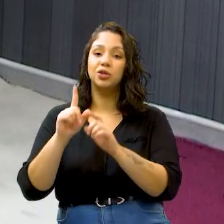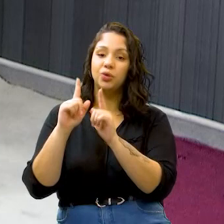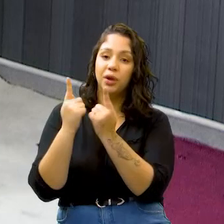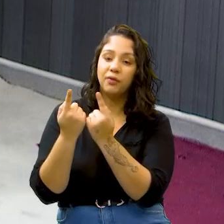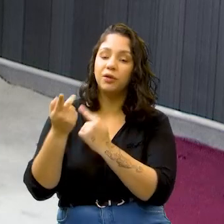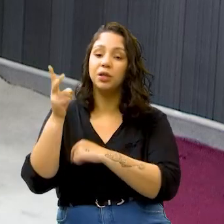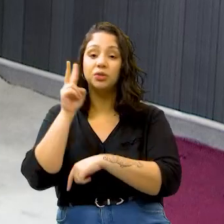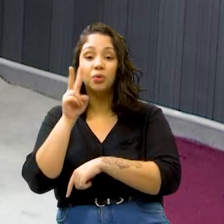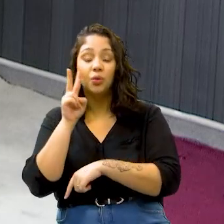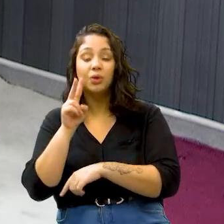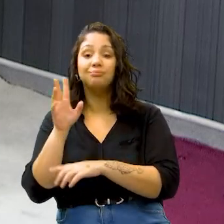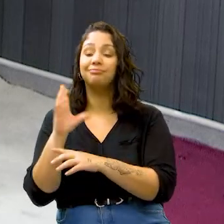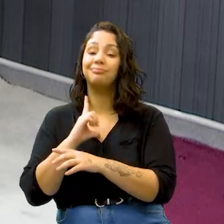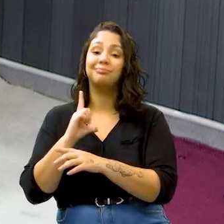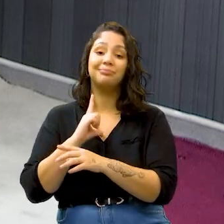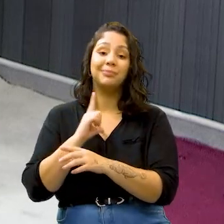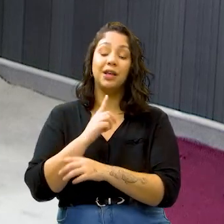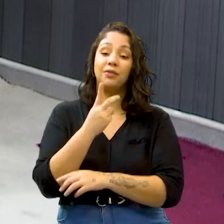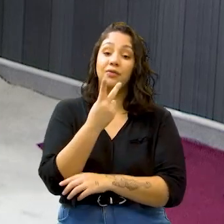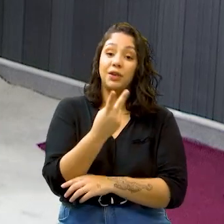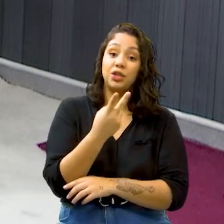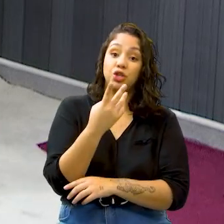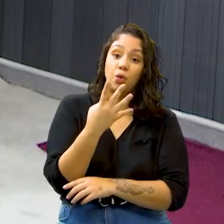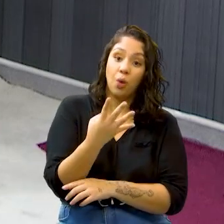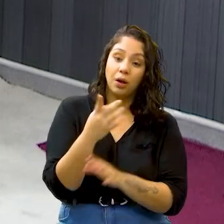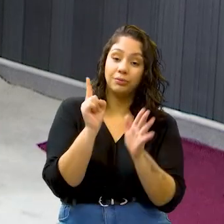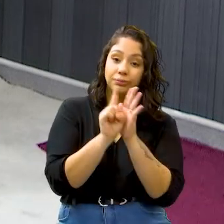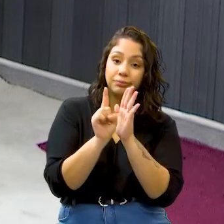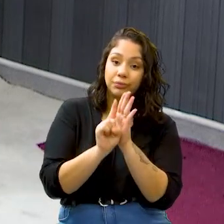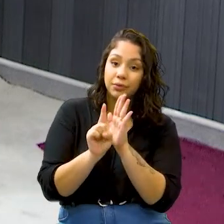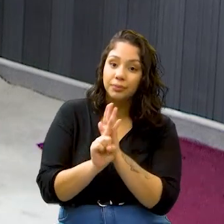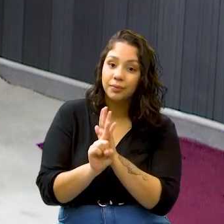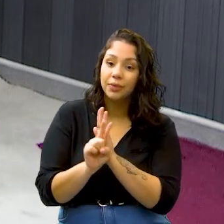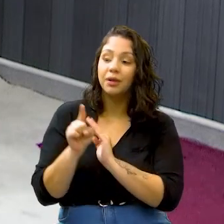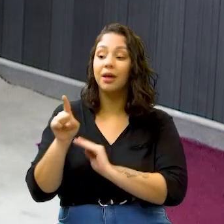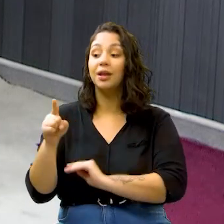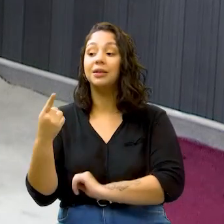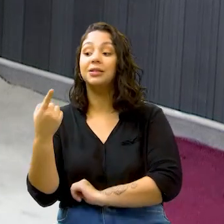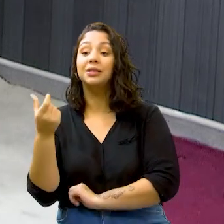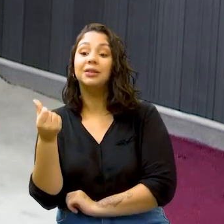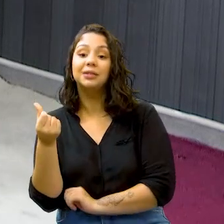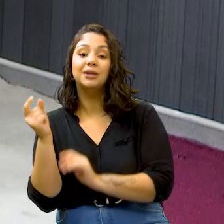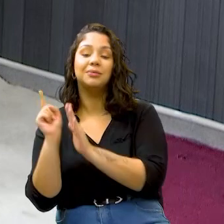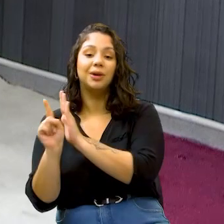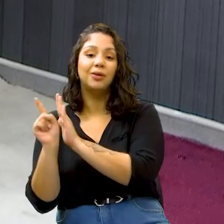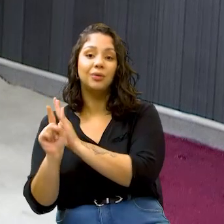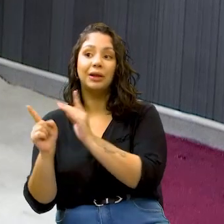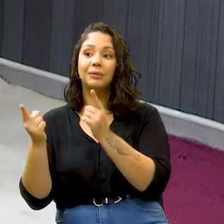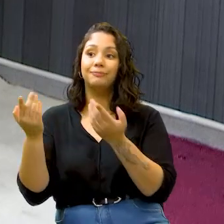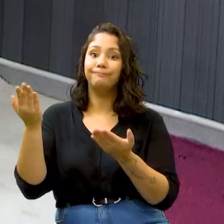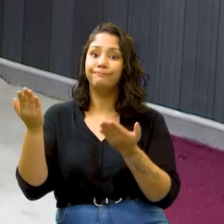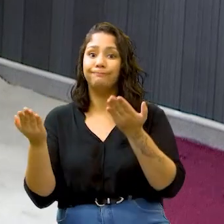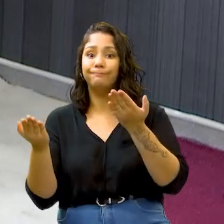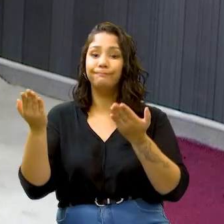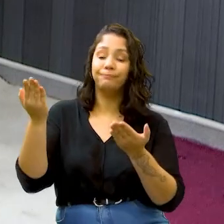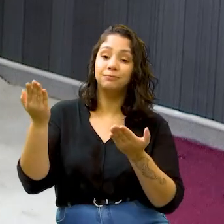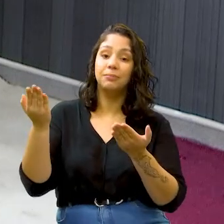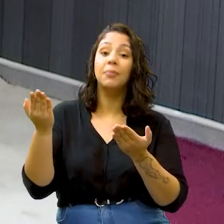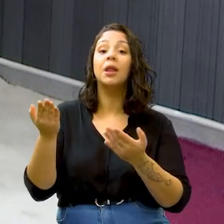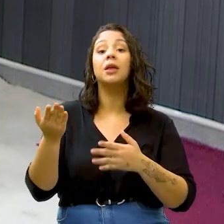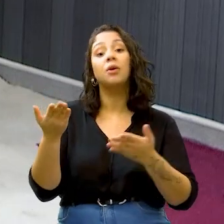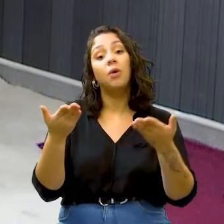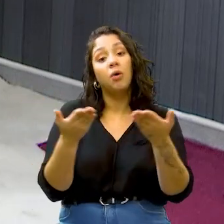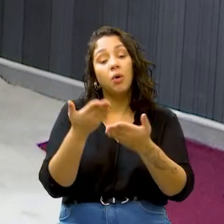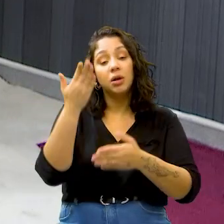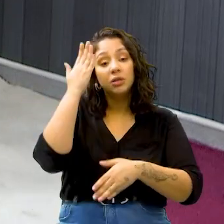Ciências da Natureza com essas três disciplinas tinham 24 questões e de ciências humanas 16 questões então haviam desequilíbrio